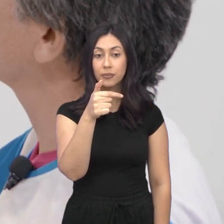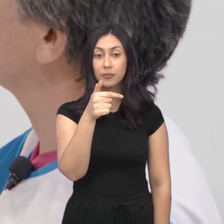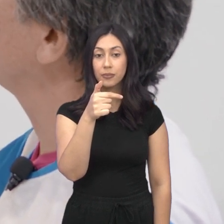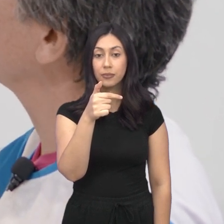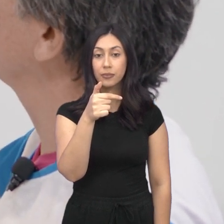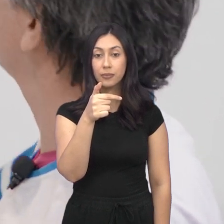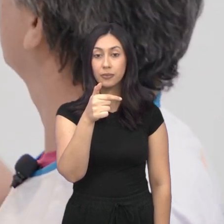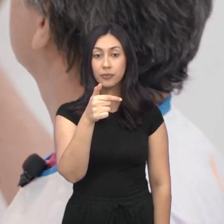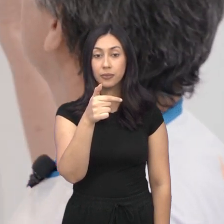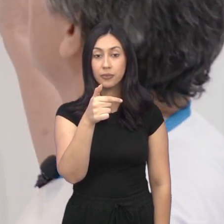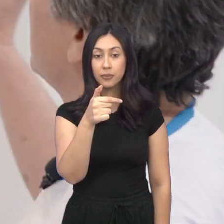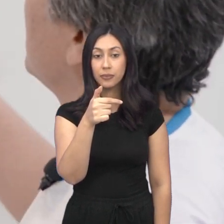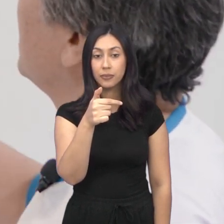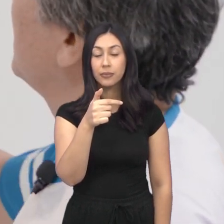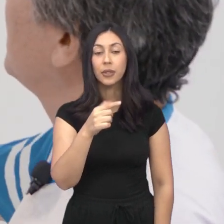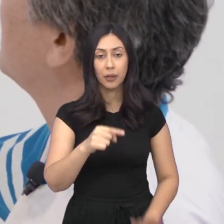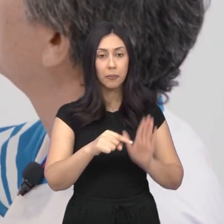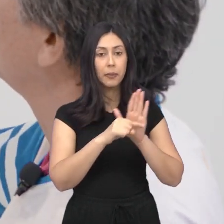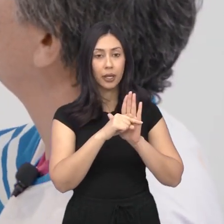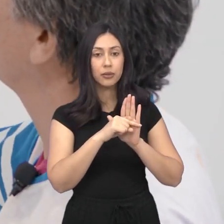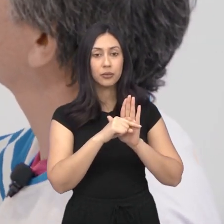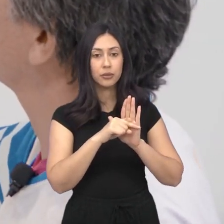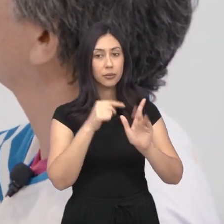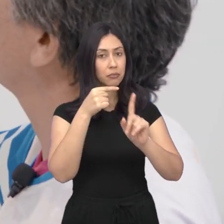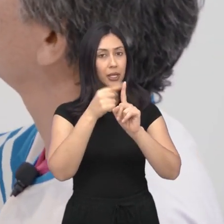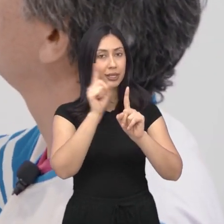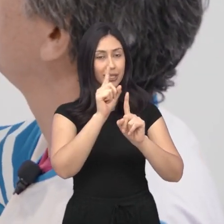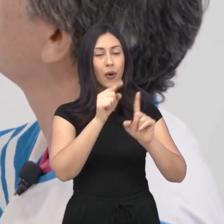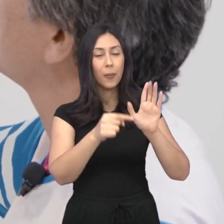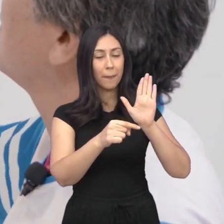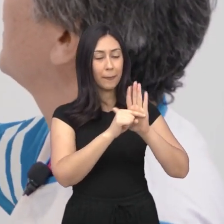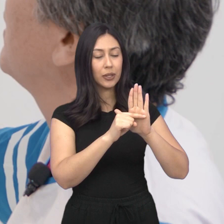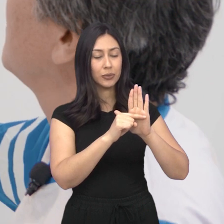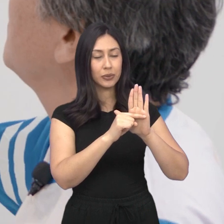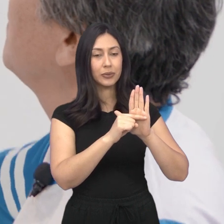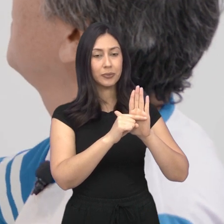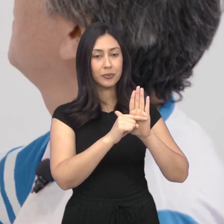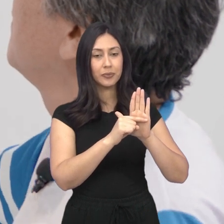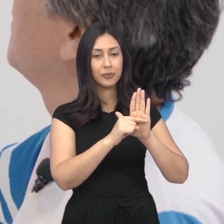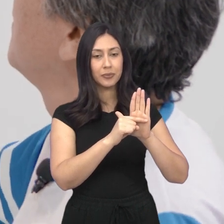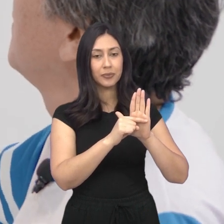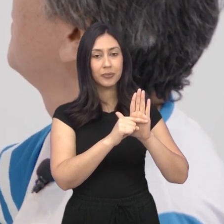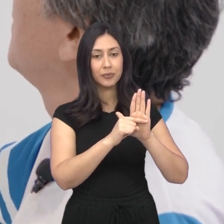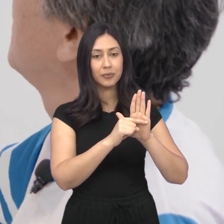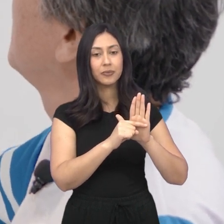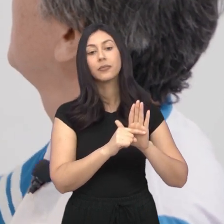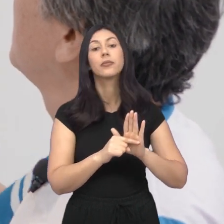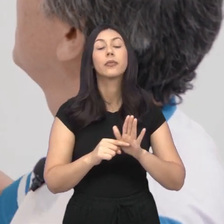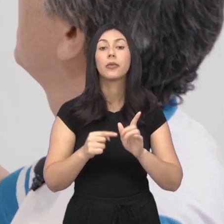mais x quadrado, né? Porque a gente... Ah, não. É menos x quadrado